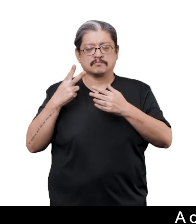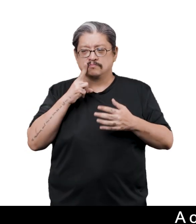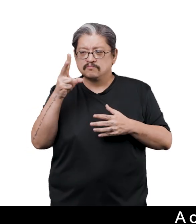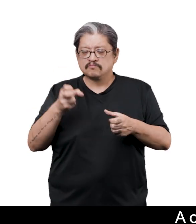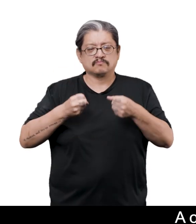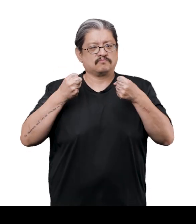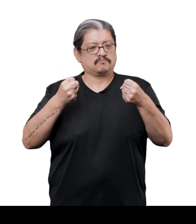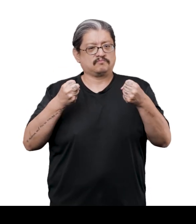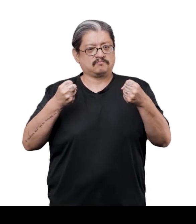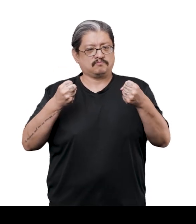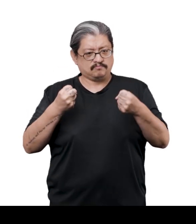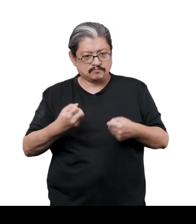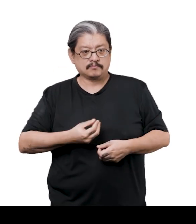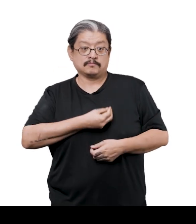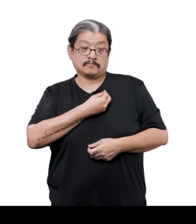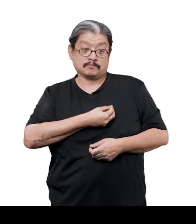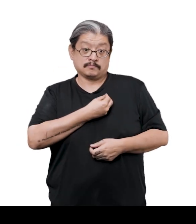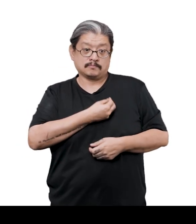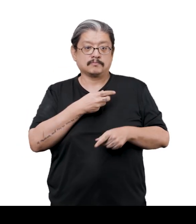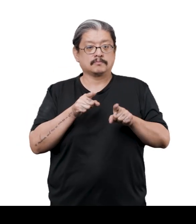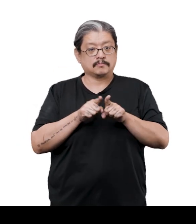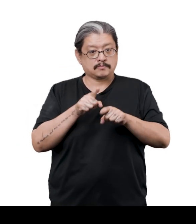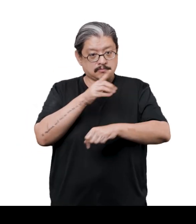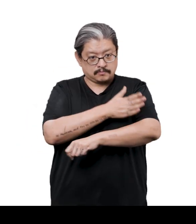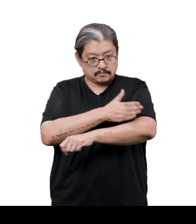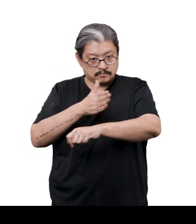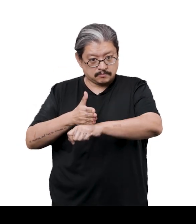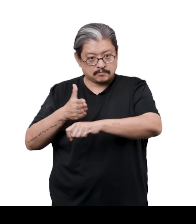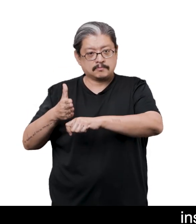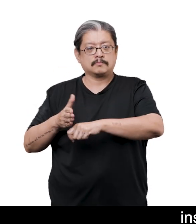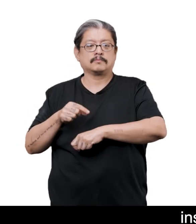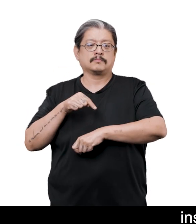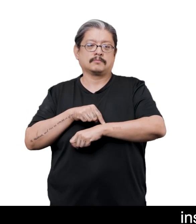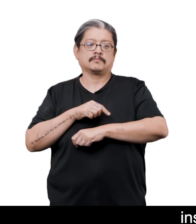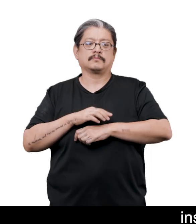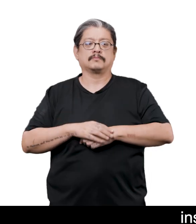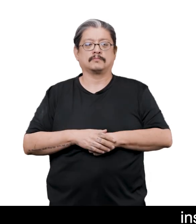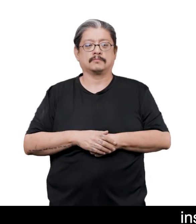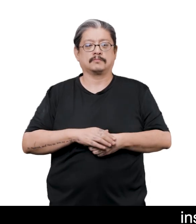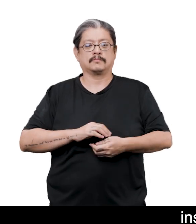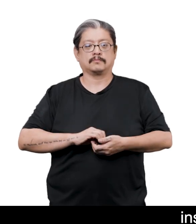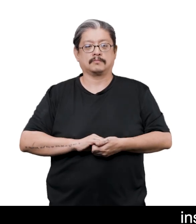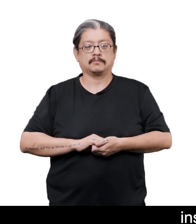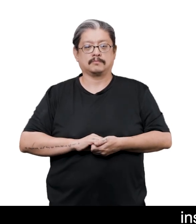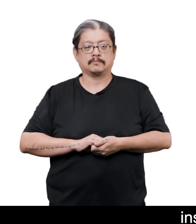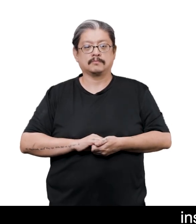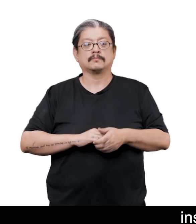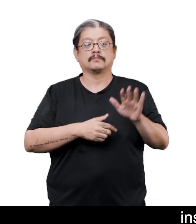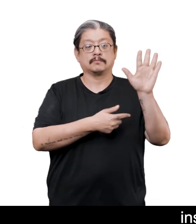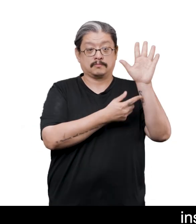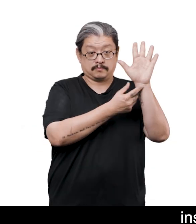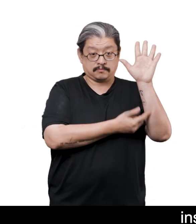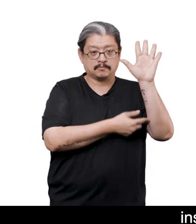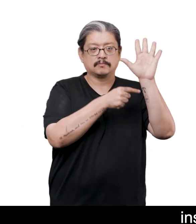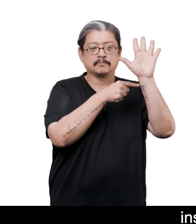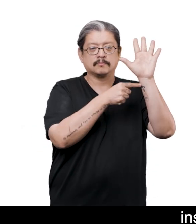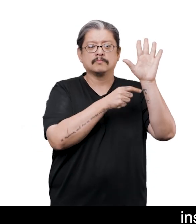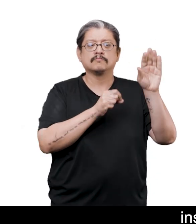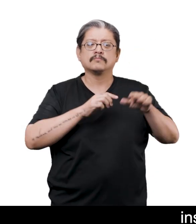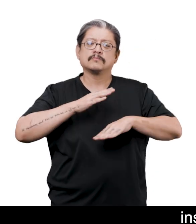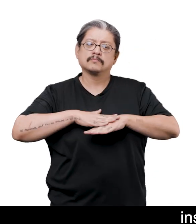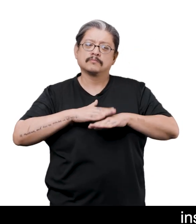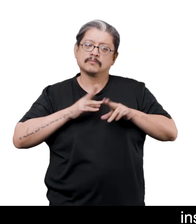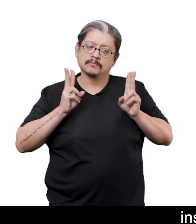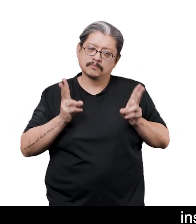simbólica intensa. Memória, presença e passagem do tempo, inscritas por um corpo vegetal que, mesmo